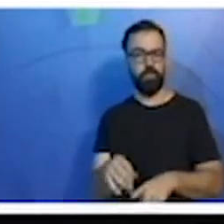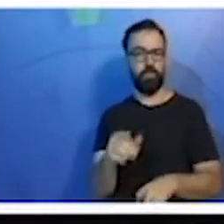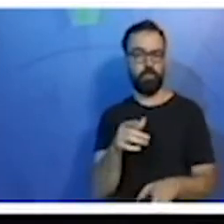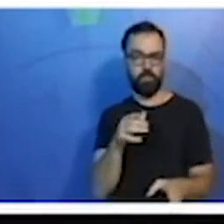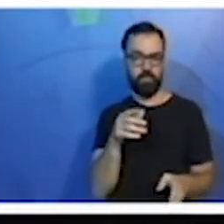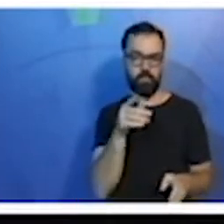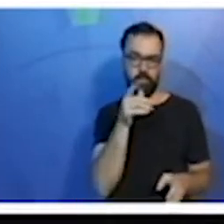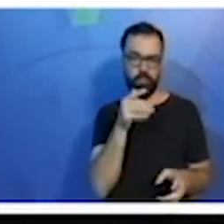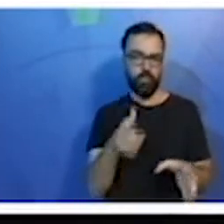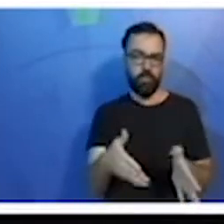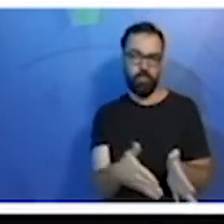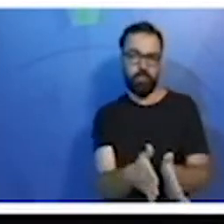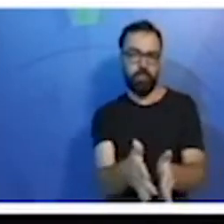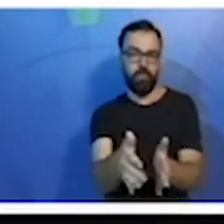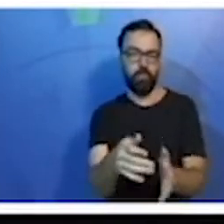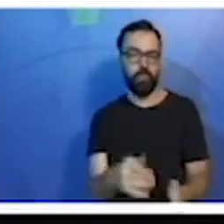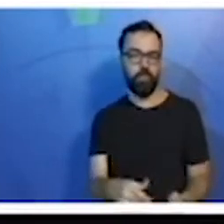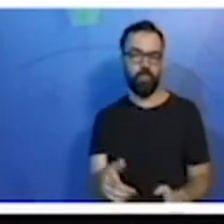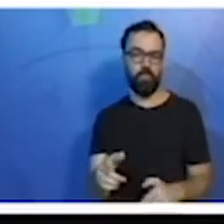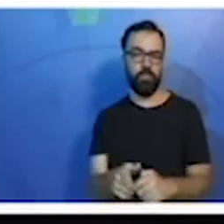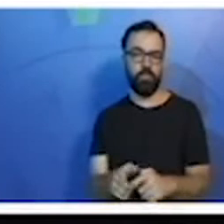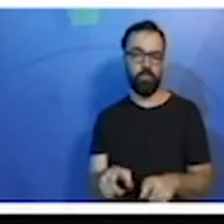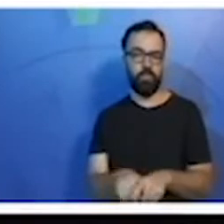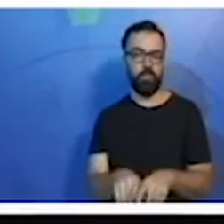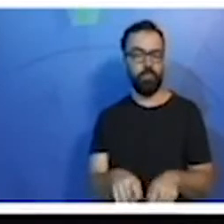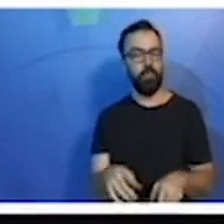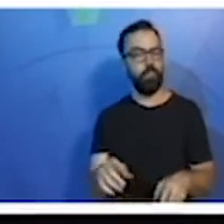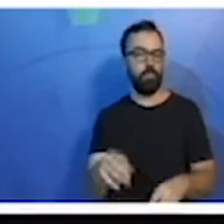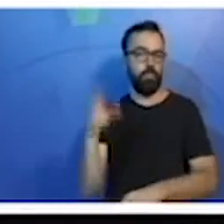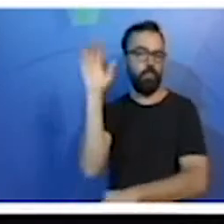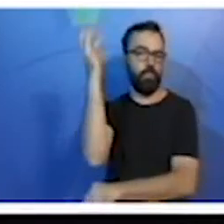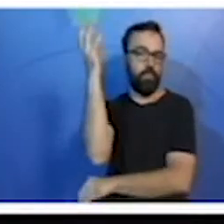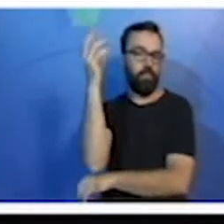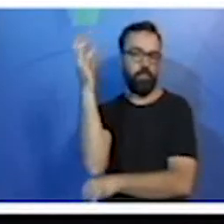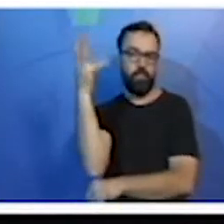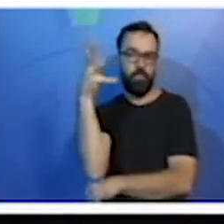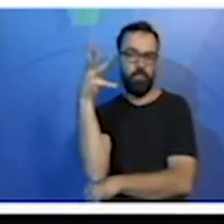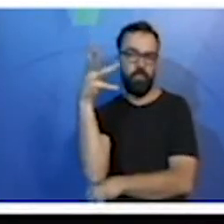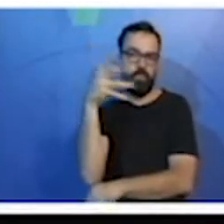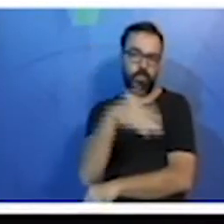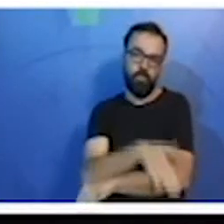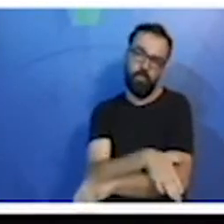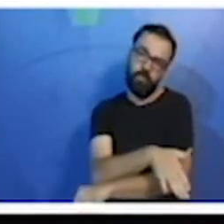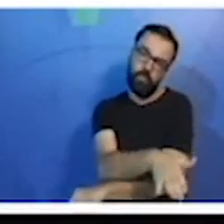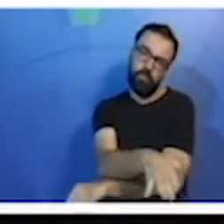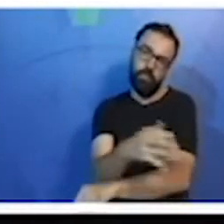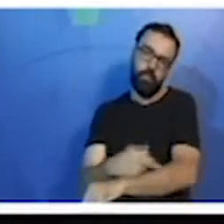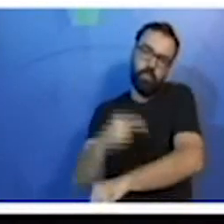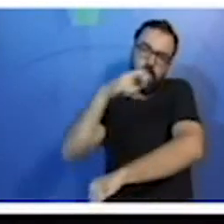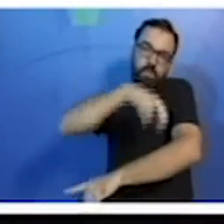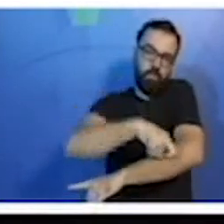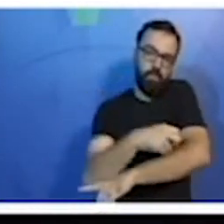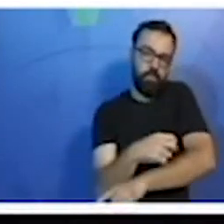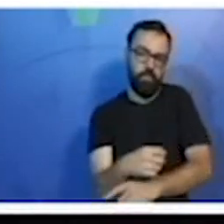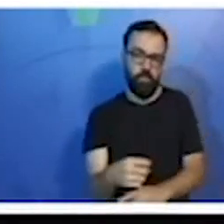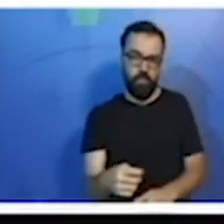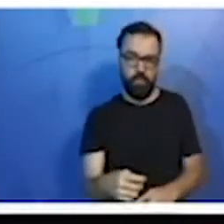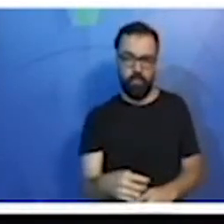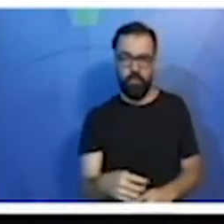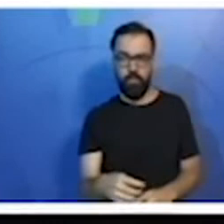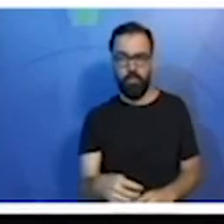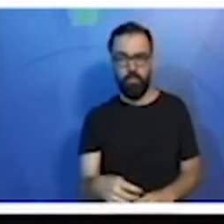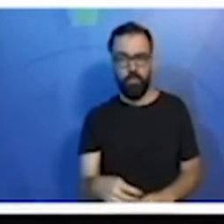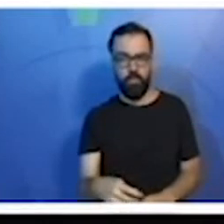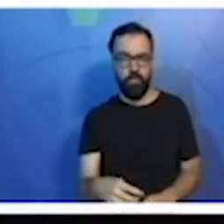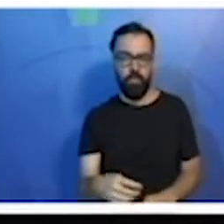riachos pode haver transposições de Galhos de árvores caídas durante o caminho trança percurso alicui né ele consiste em andar